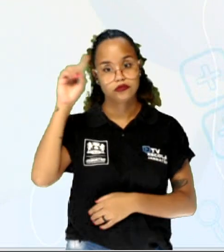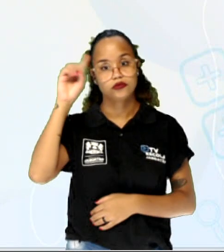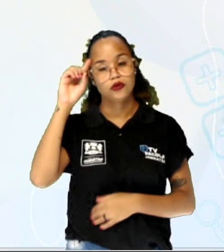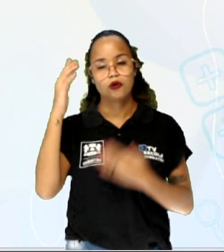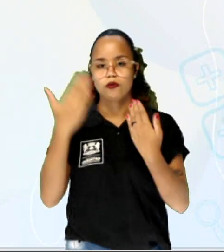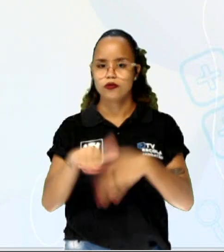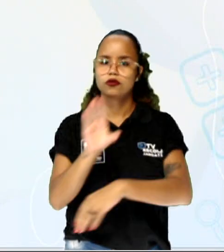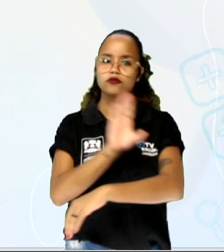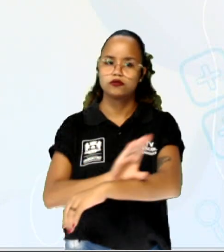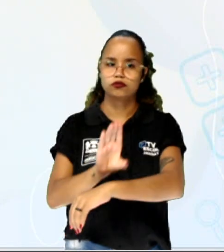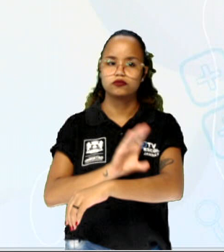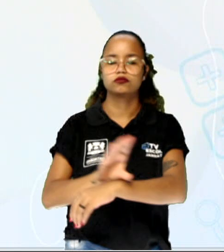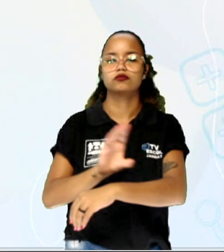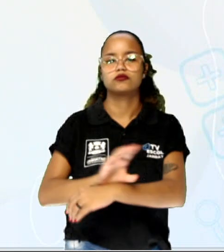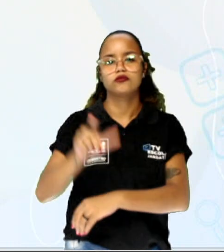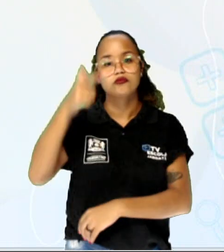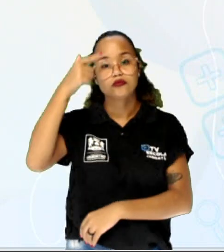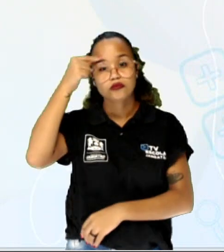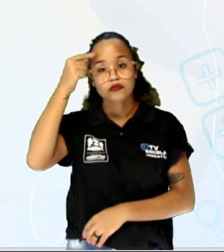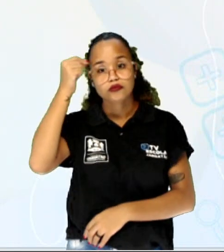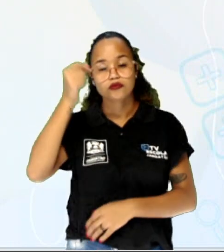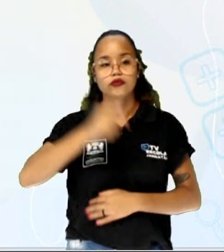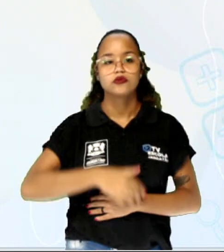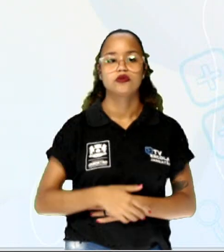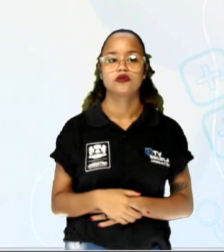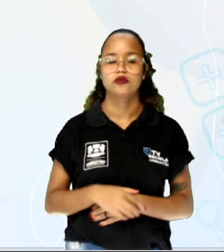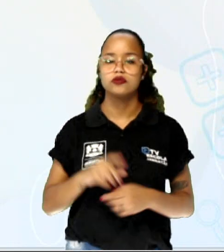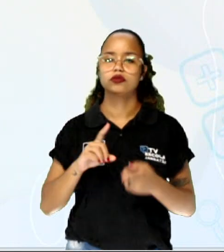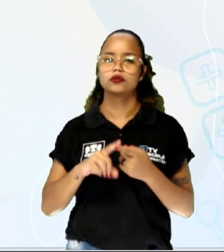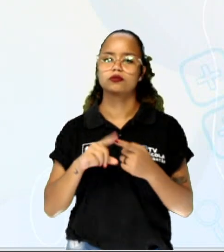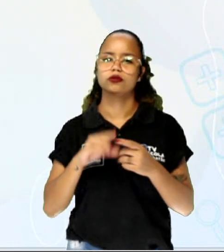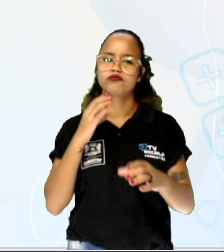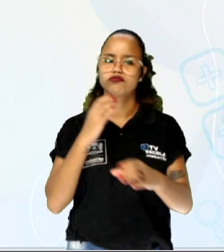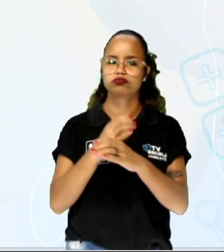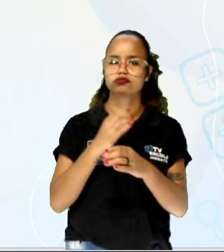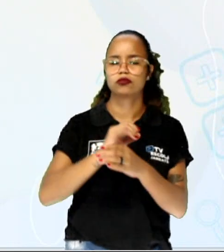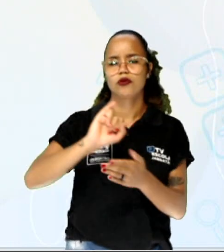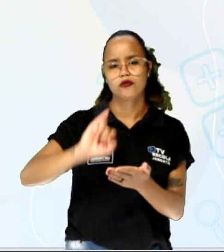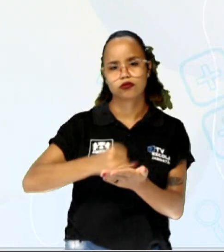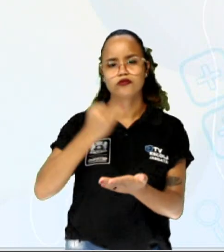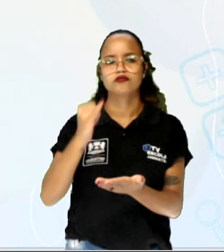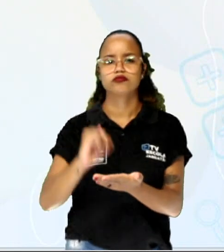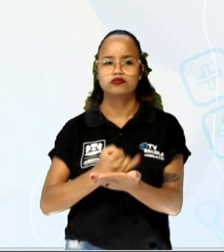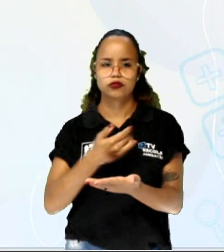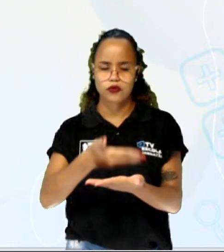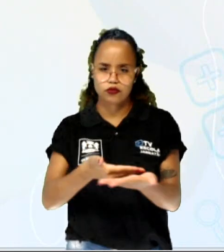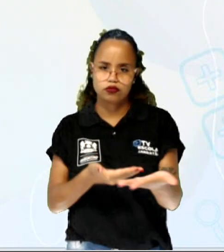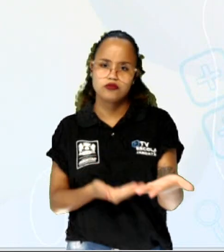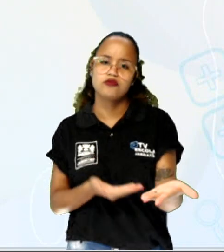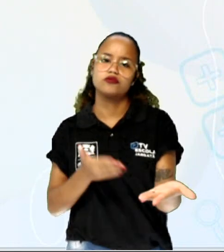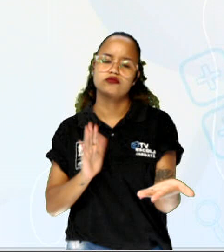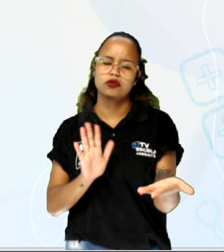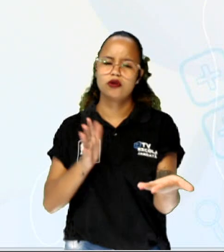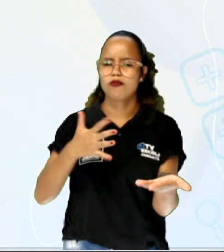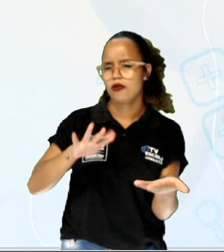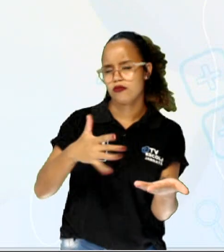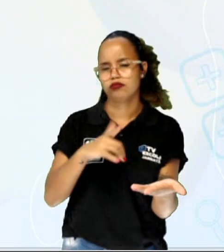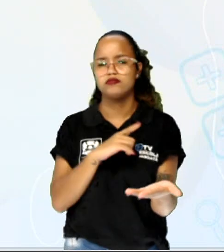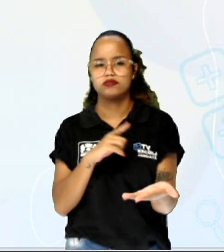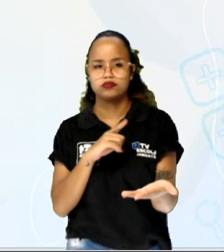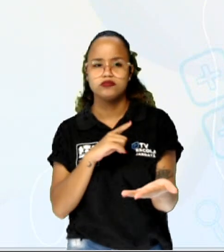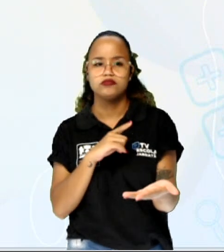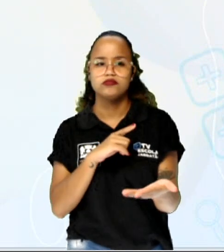concursos vestibulares e nos meios de comunicação, como eu estava falando, né? Jornais impressos, que hoje praticamente não tem mais, né?